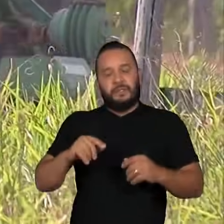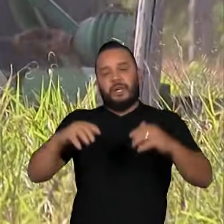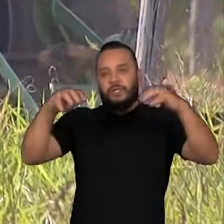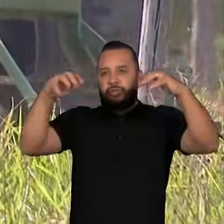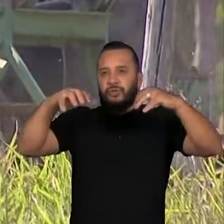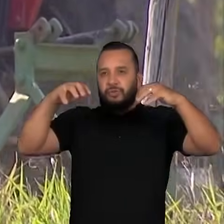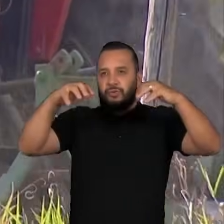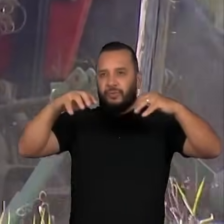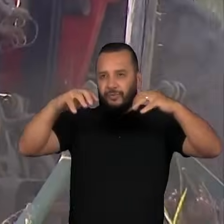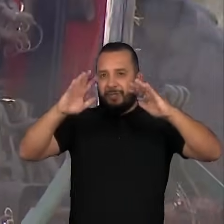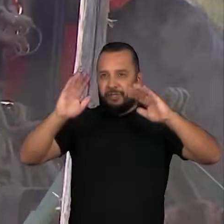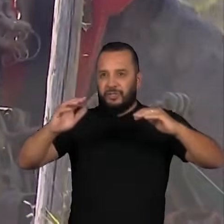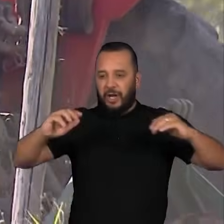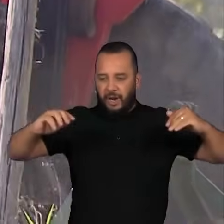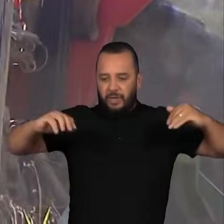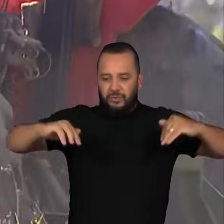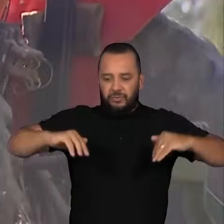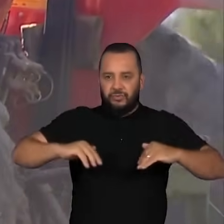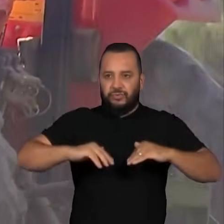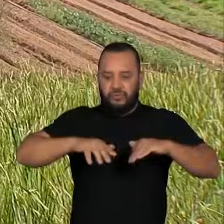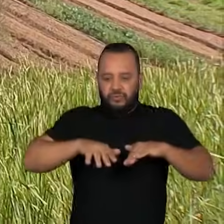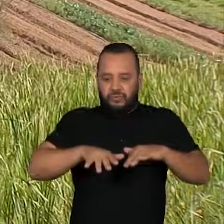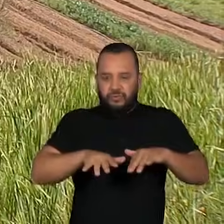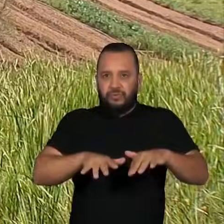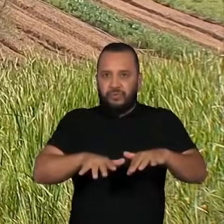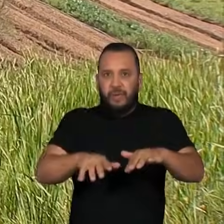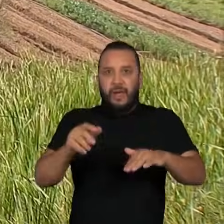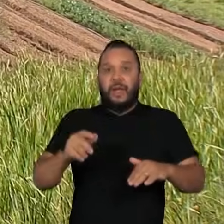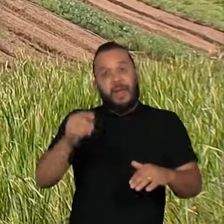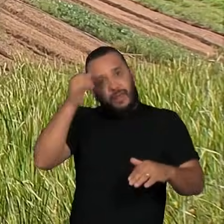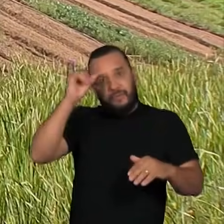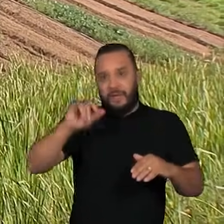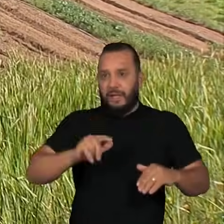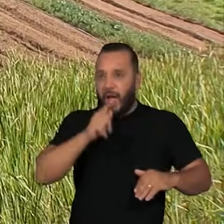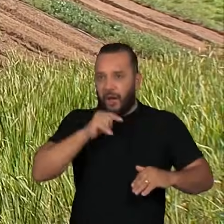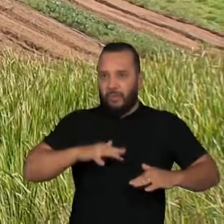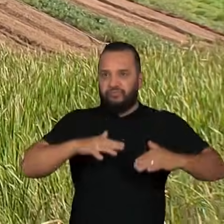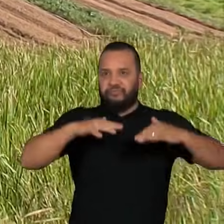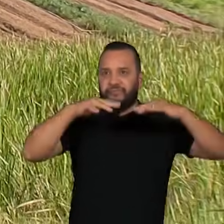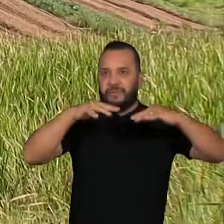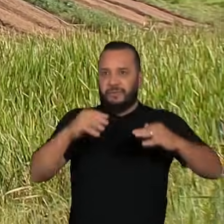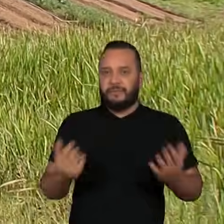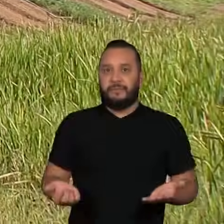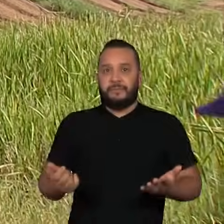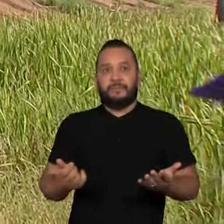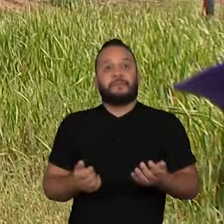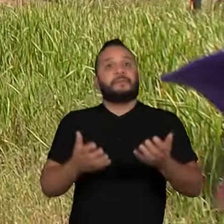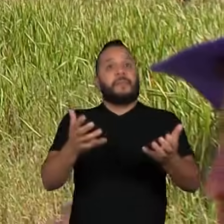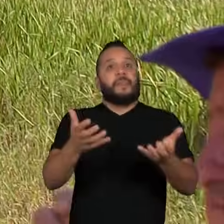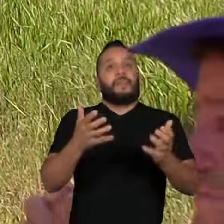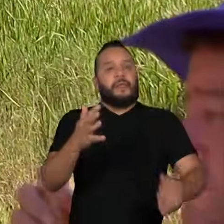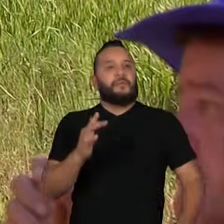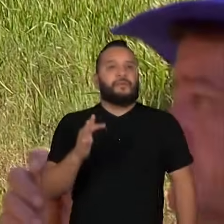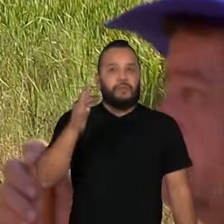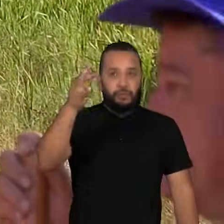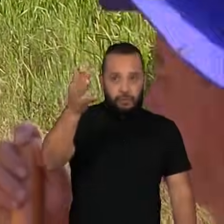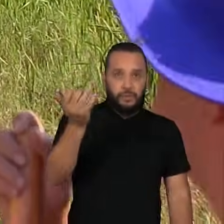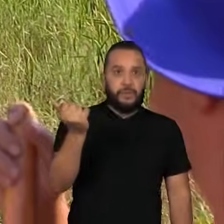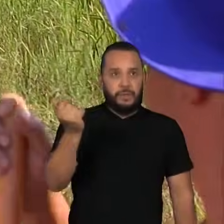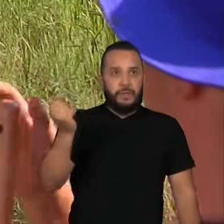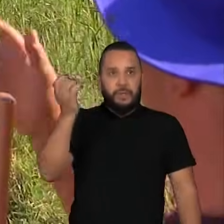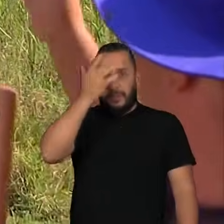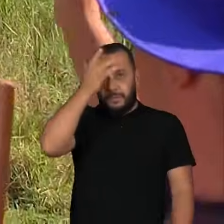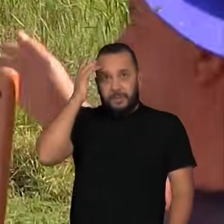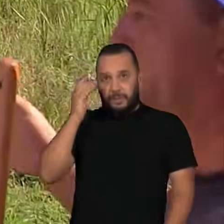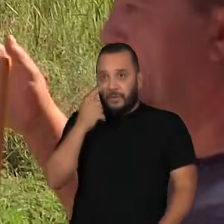devagar, sem encharcar o solo. A nossa intenção é que no futuro, ao invés do pessoal fazer o